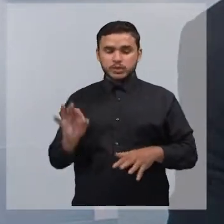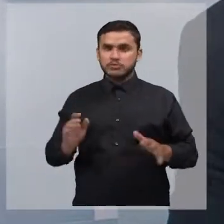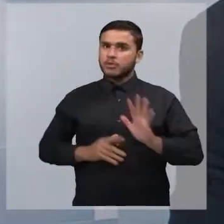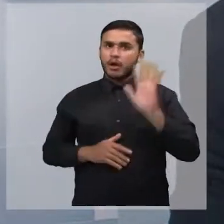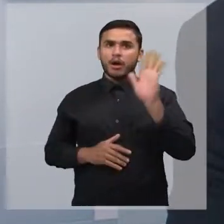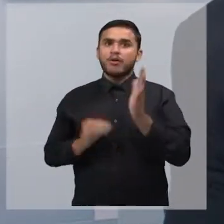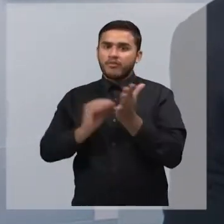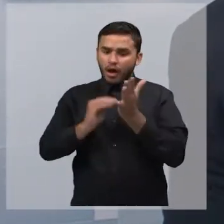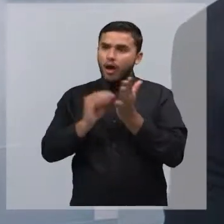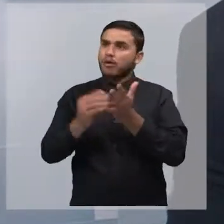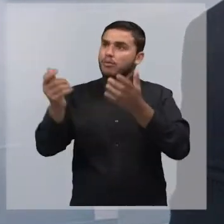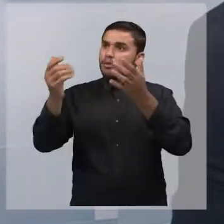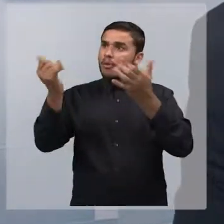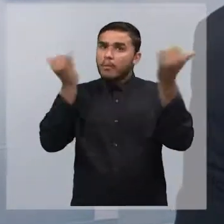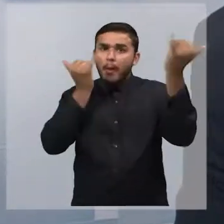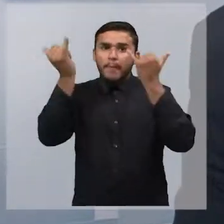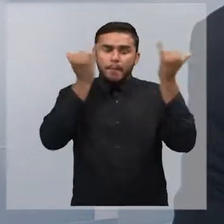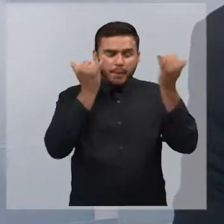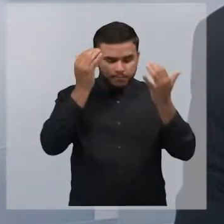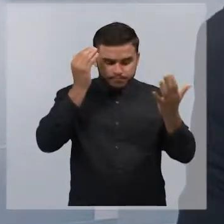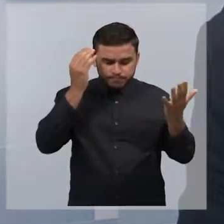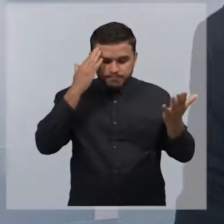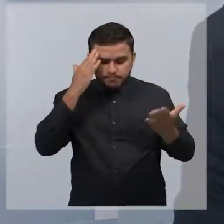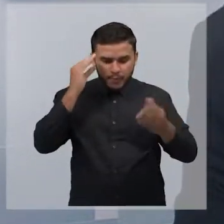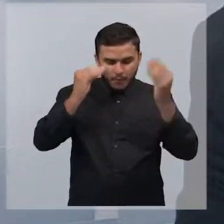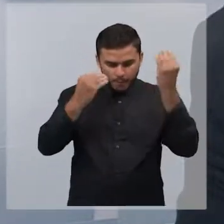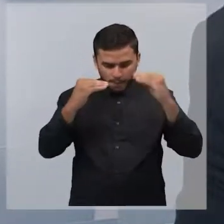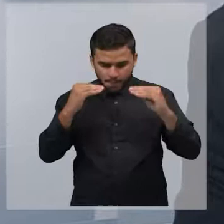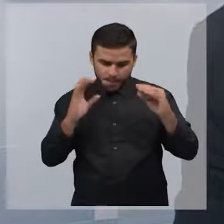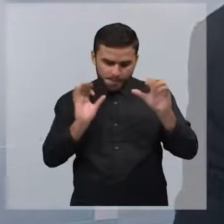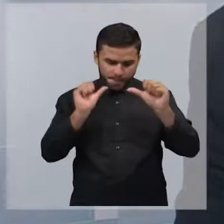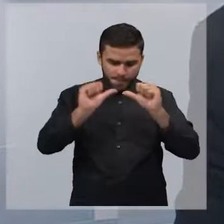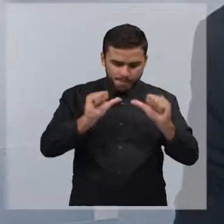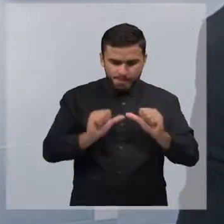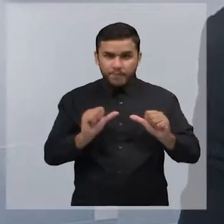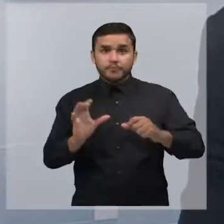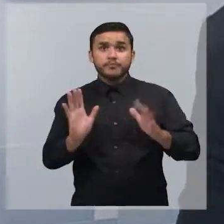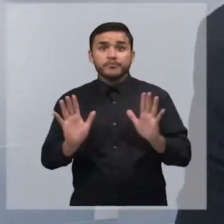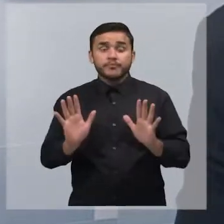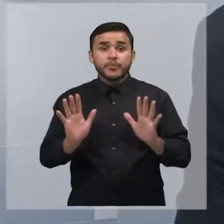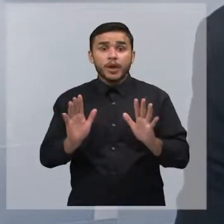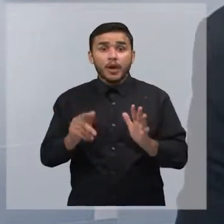cidade. Fundamental. Se tem um poder que pode ouvir melhor a população, este poder